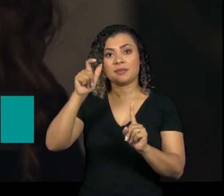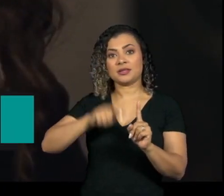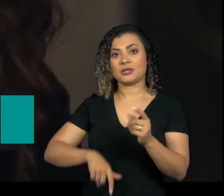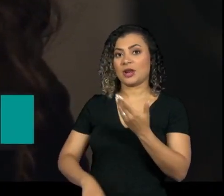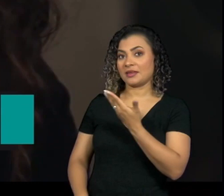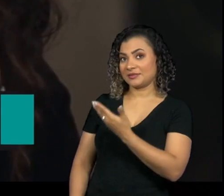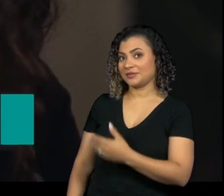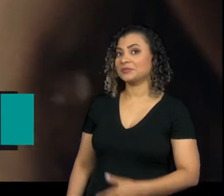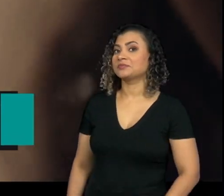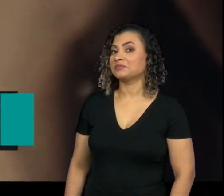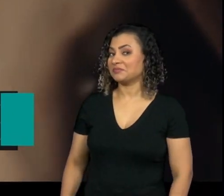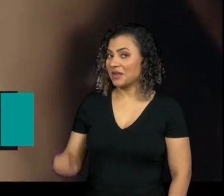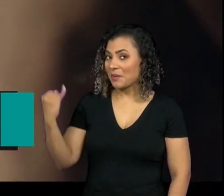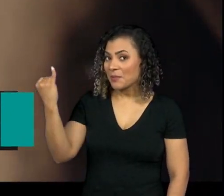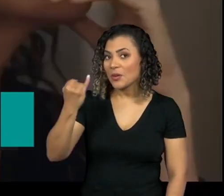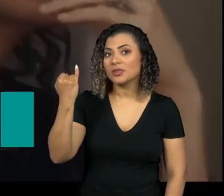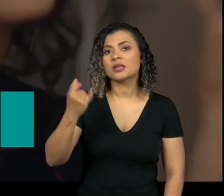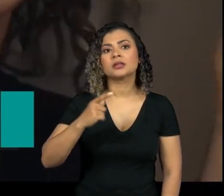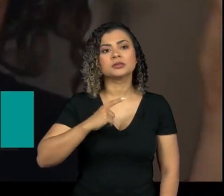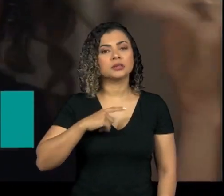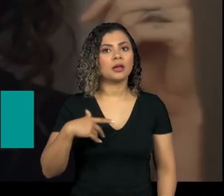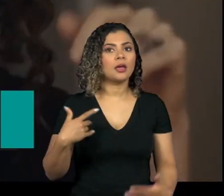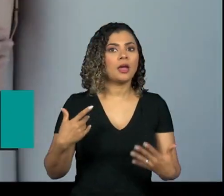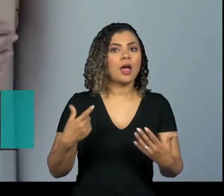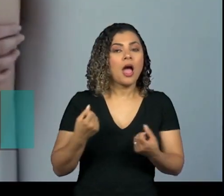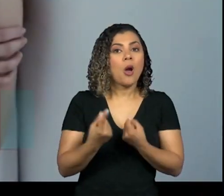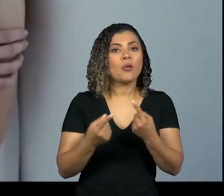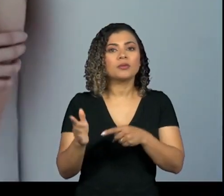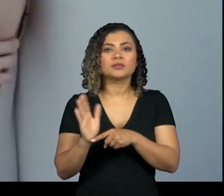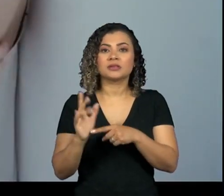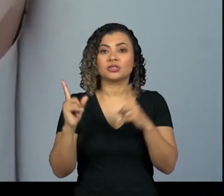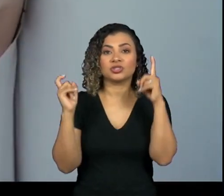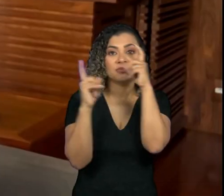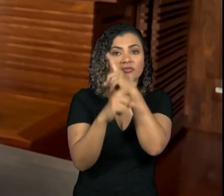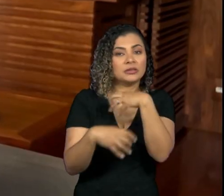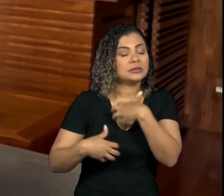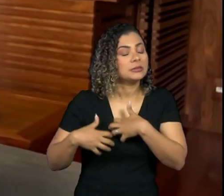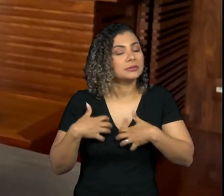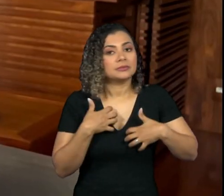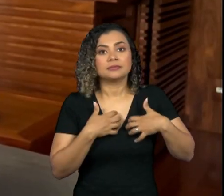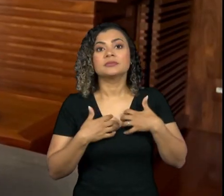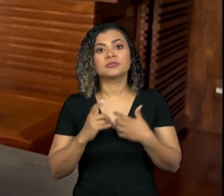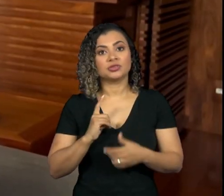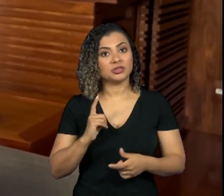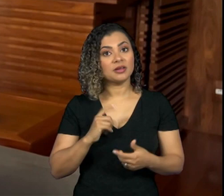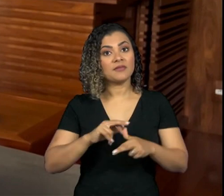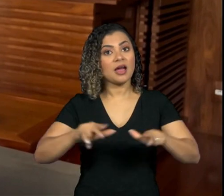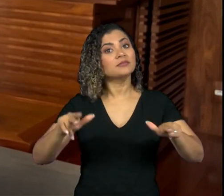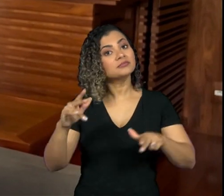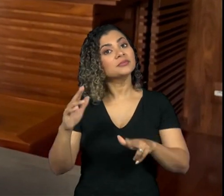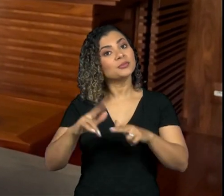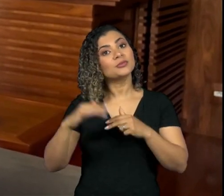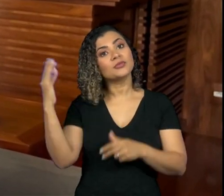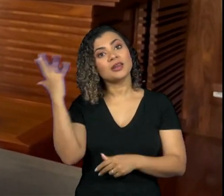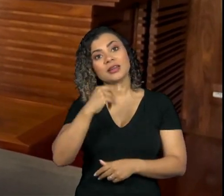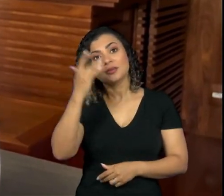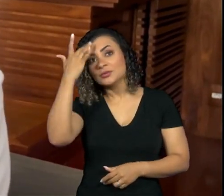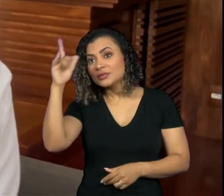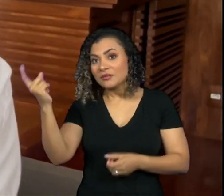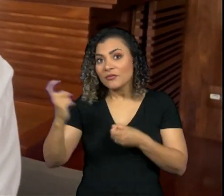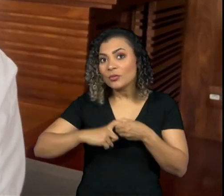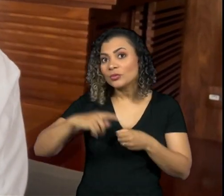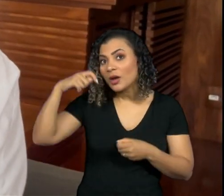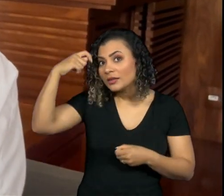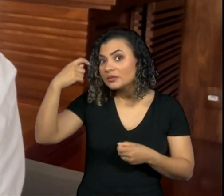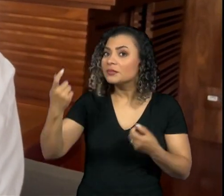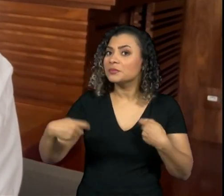grande, um personagem importante, com cenas dramáticas, cenas difíceis. E foi lindo. Eu nem sei se voltou a atuar,